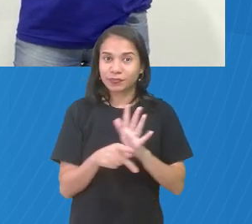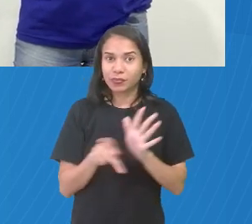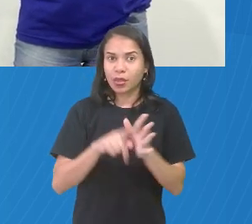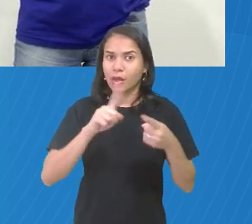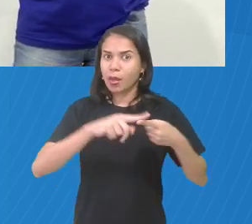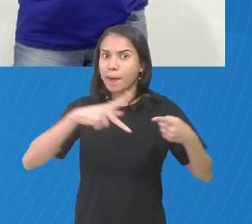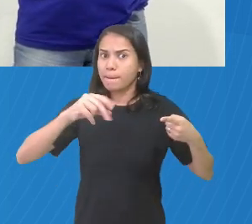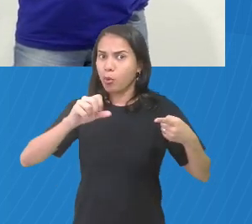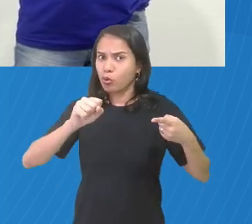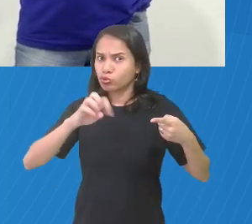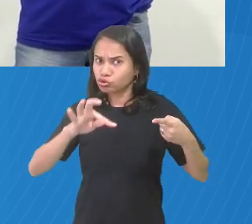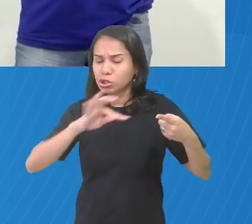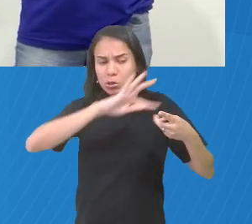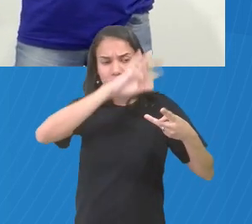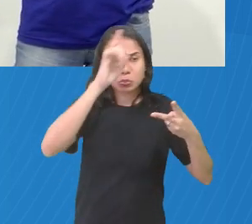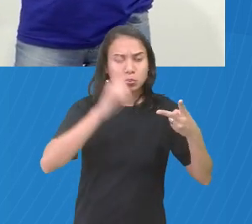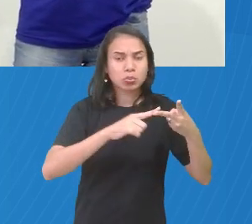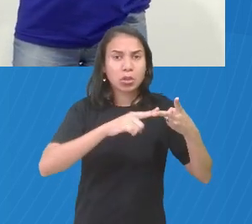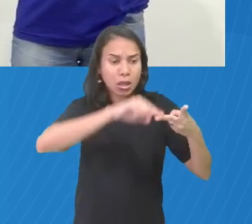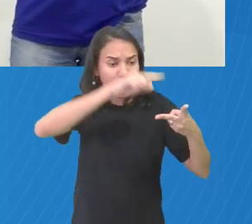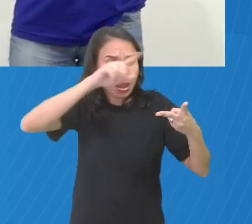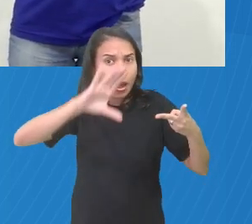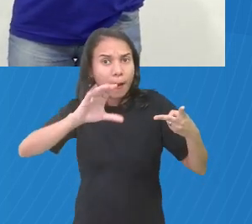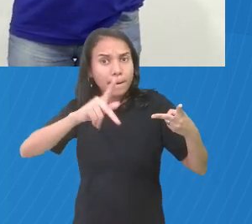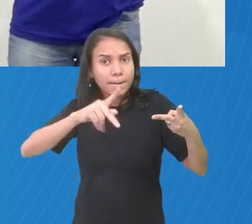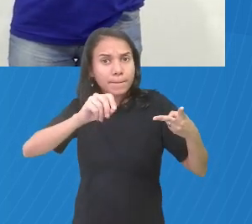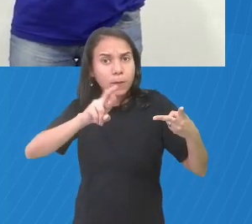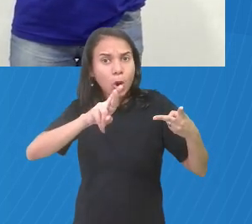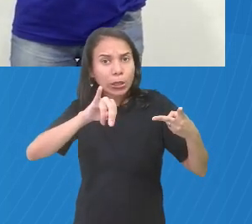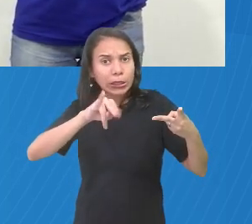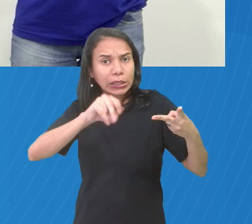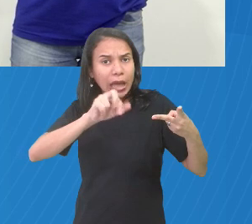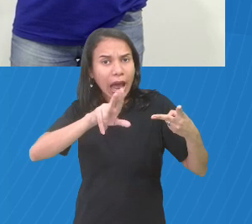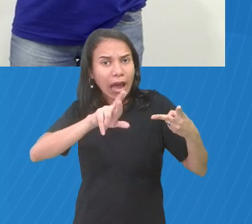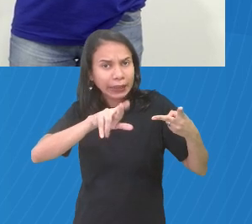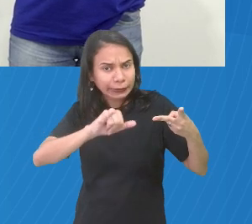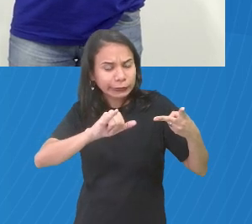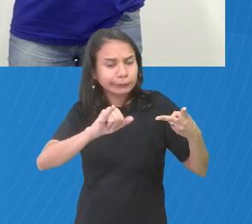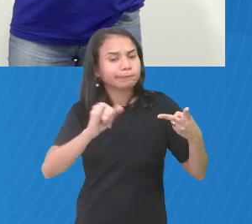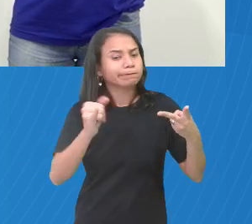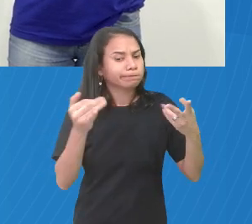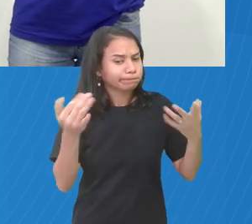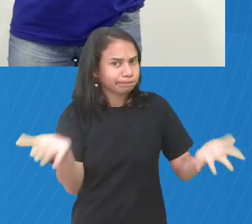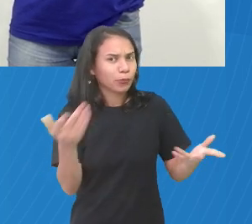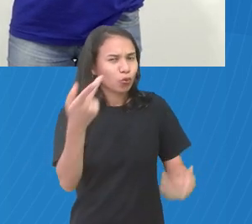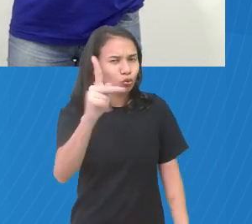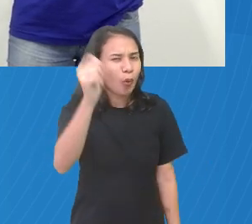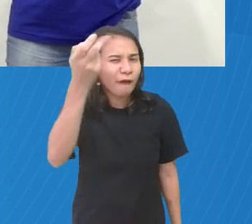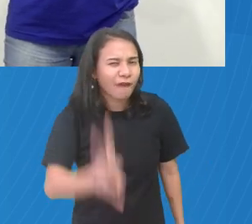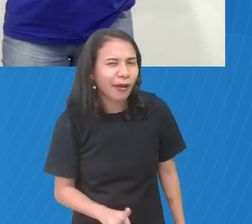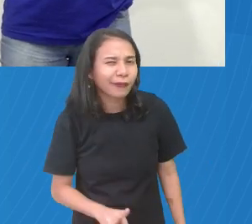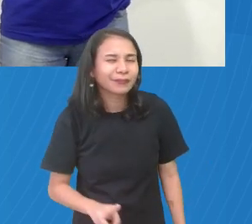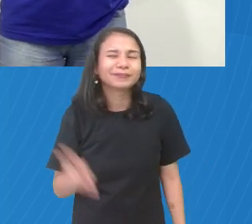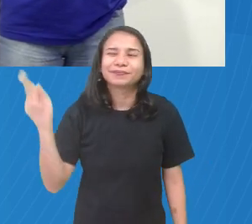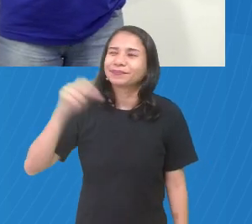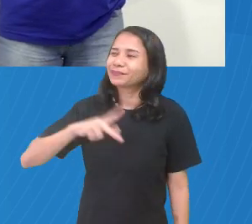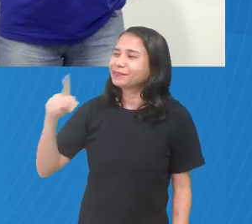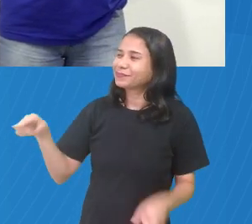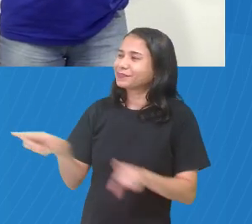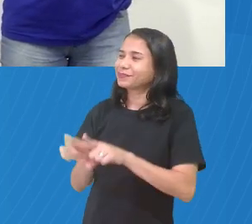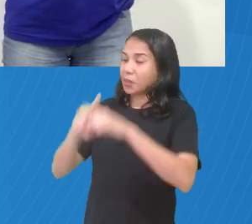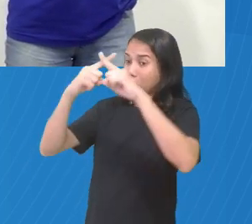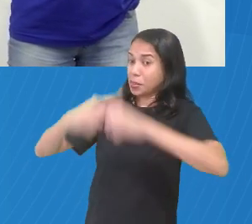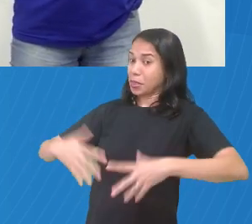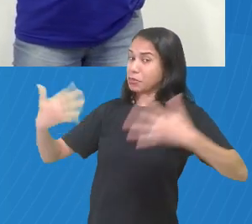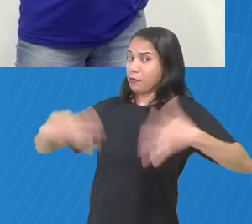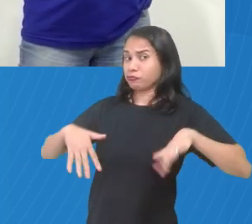Post, né? O holandês. E agora, Cândido Portinari? Pois é a sua vez. Professora Abigail também está desafiada.